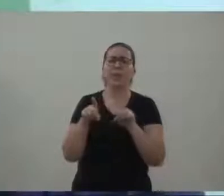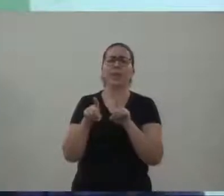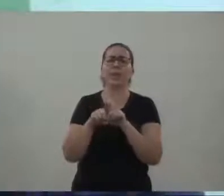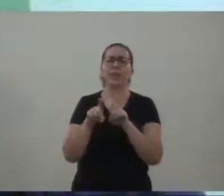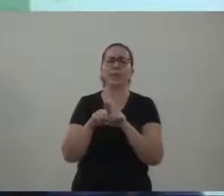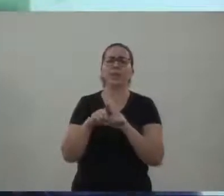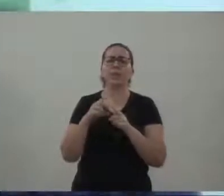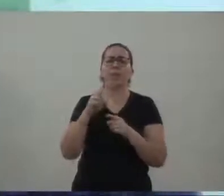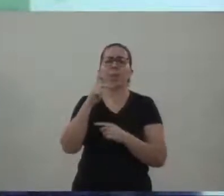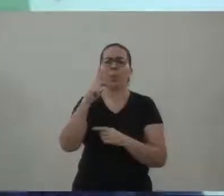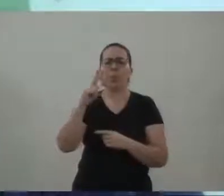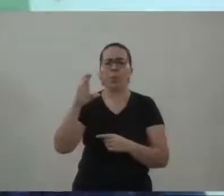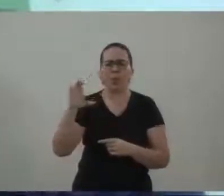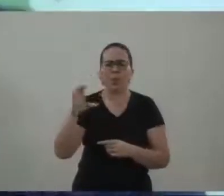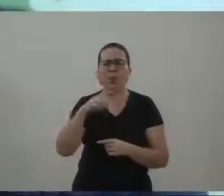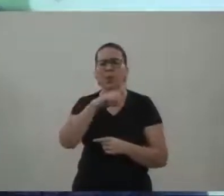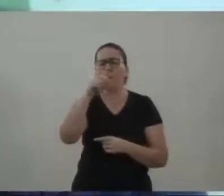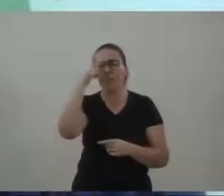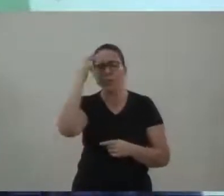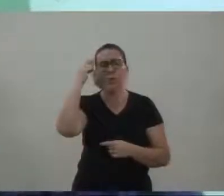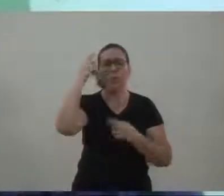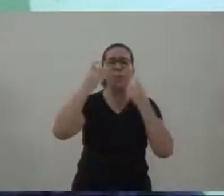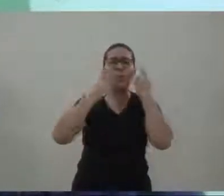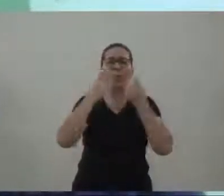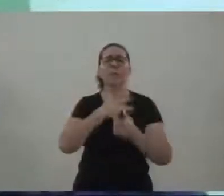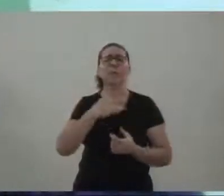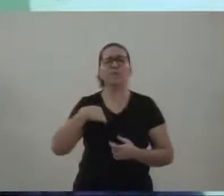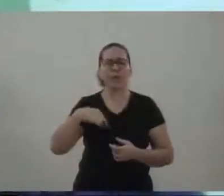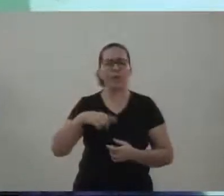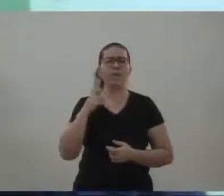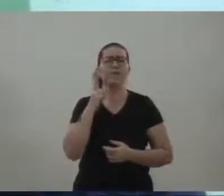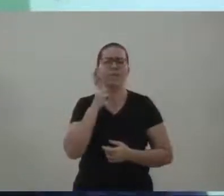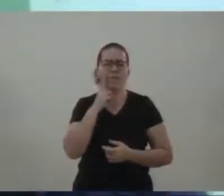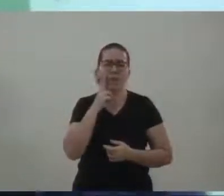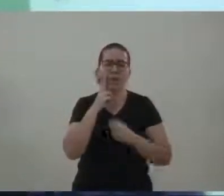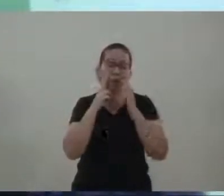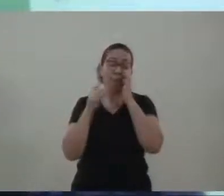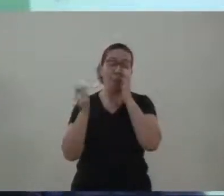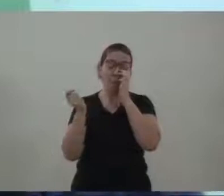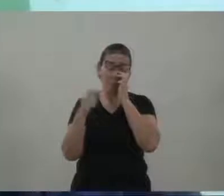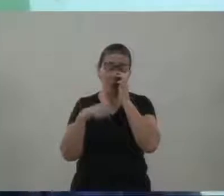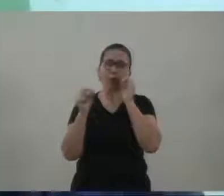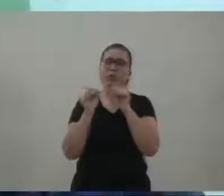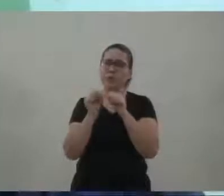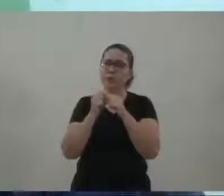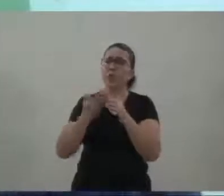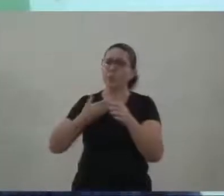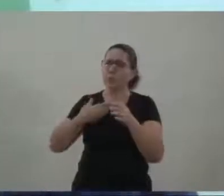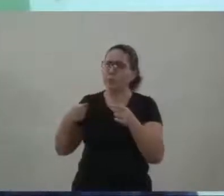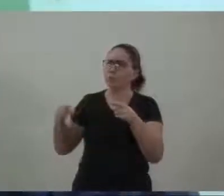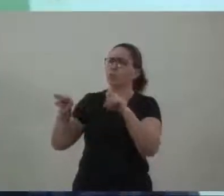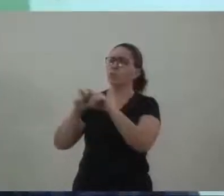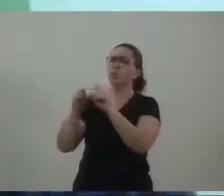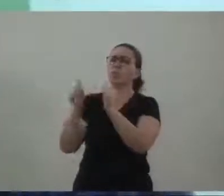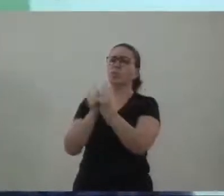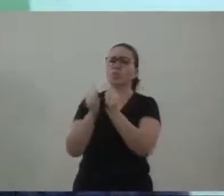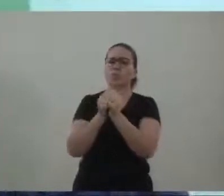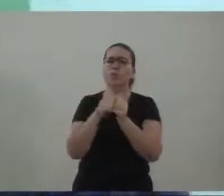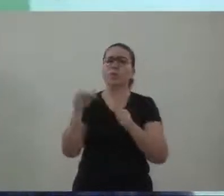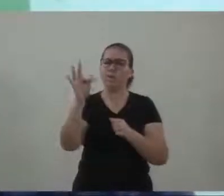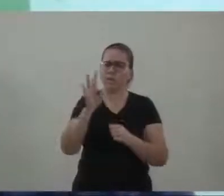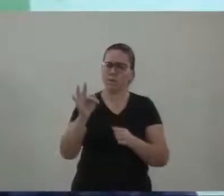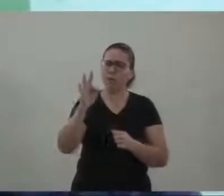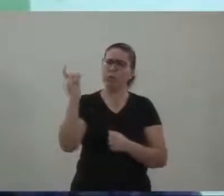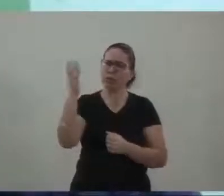tem tanta gente pensando a saúde que Vinhedo eu acredito que poderia fazer essas parcerias, né? Universidades sérias,